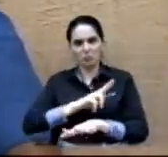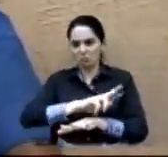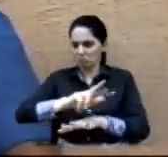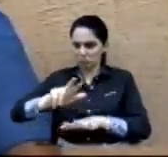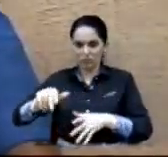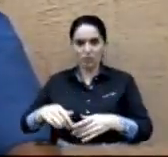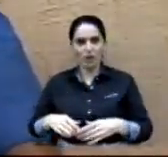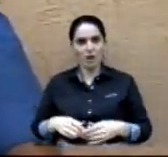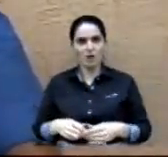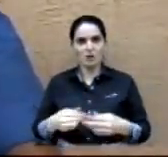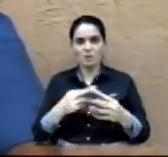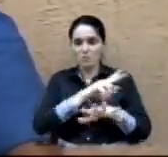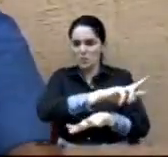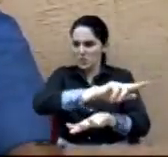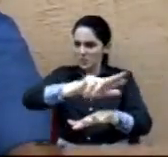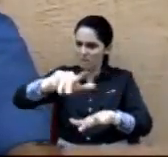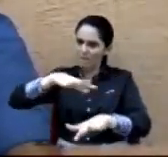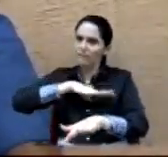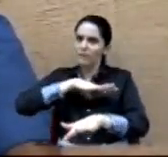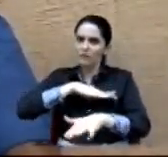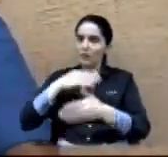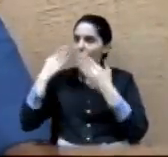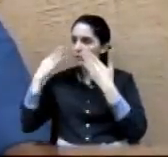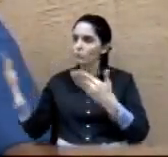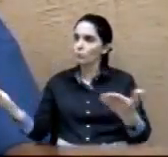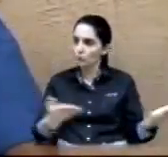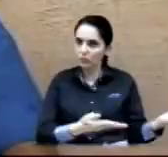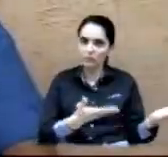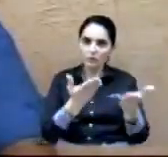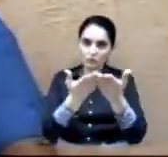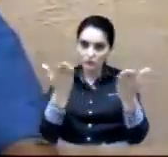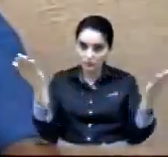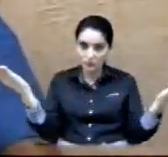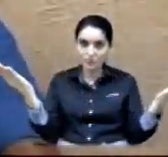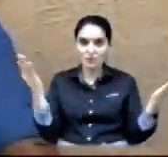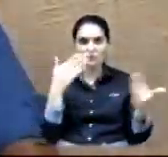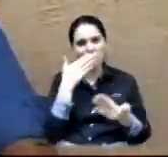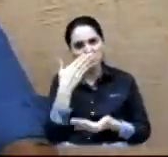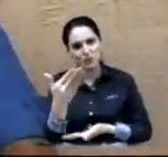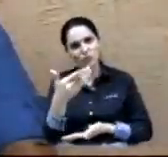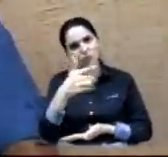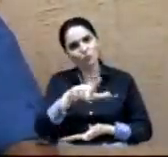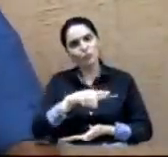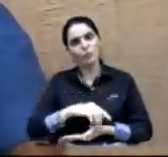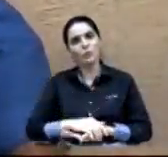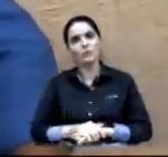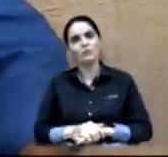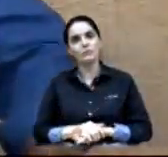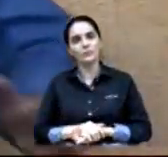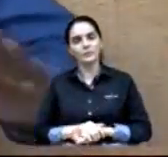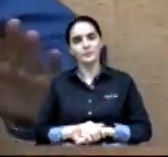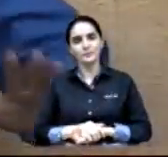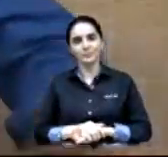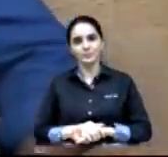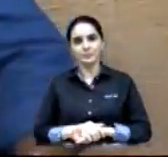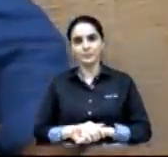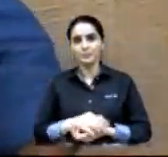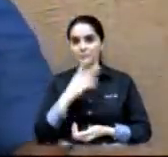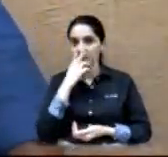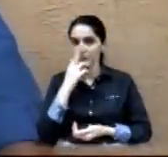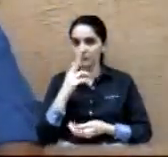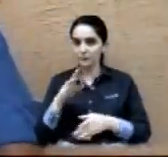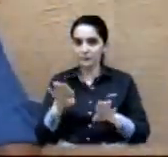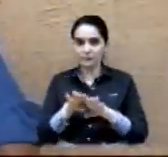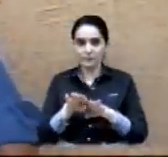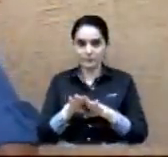cidade. Então a gente deixa esse convite para vocês e pedindo, reforçando, me parece, eu não estou bem a par, que já